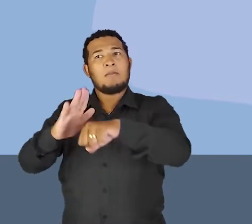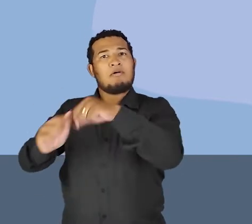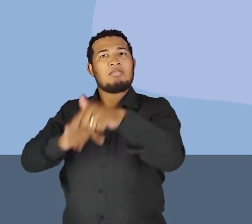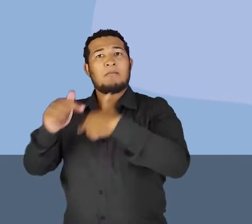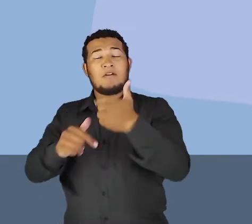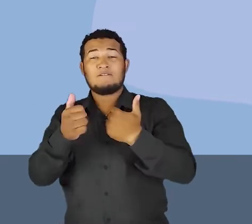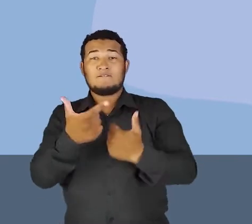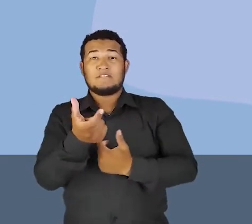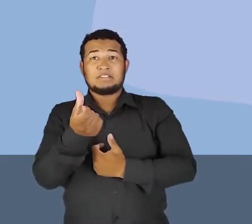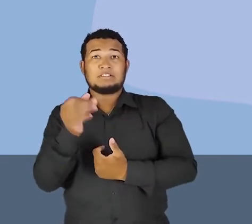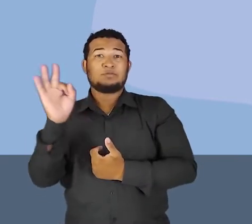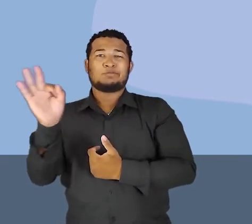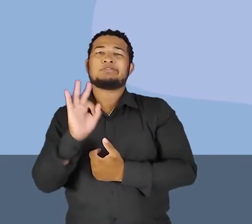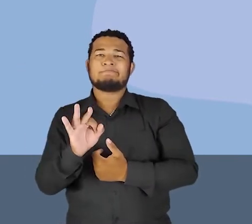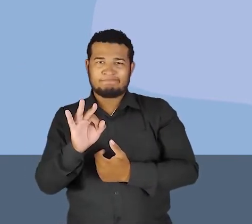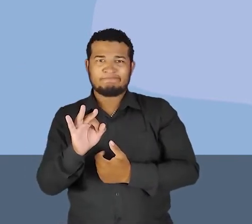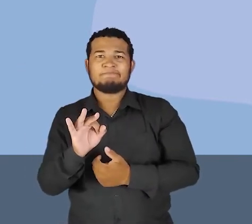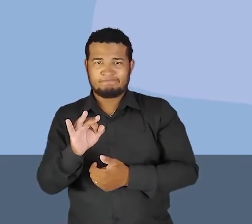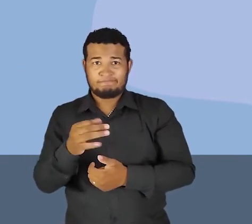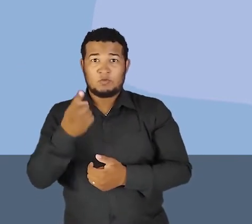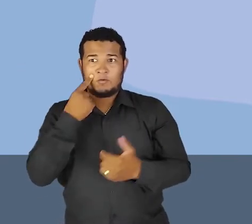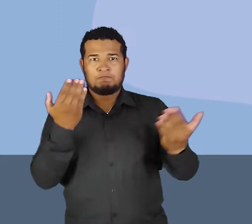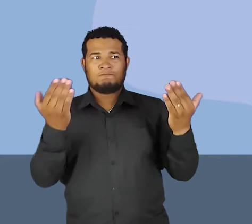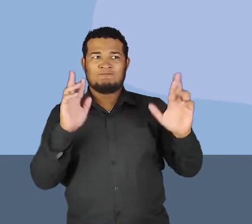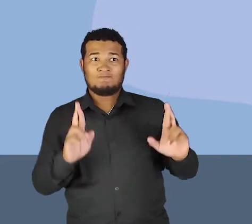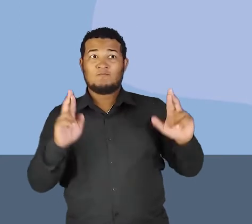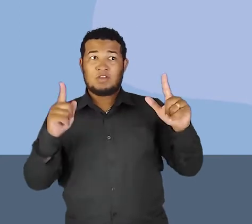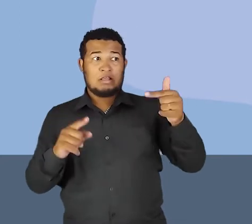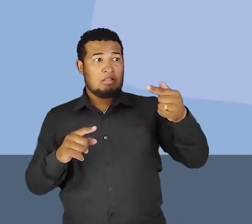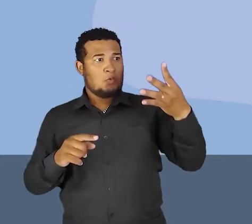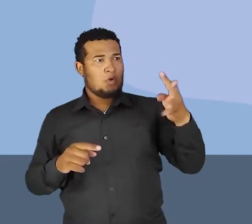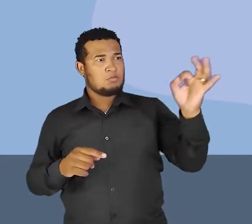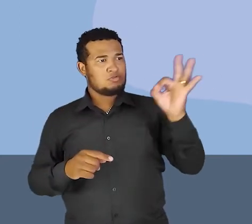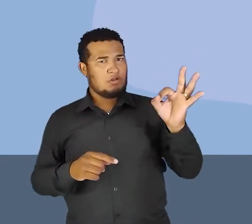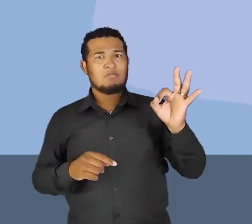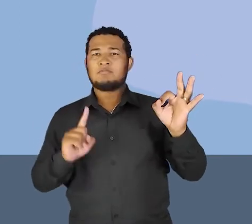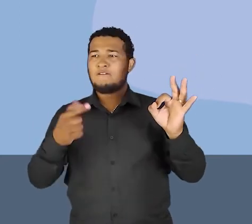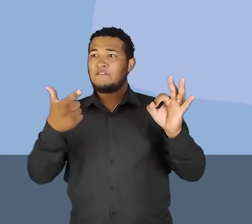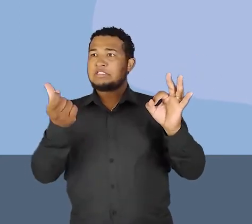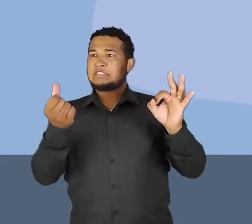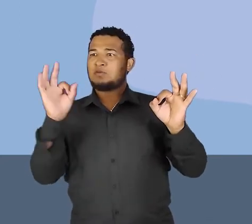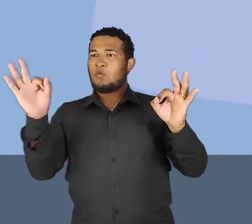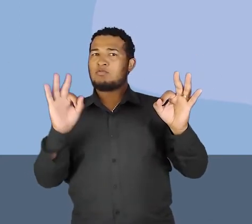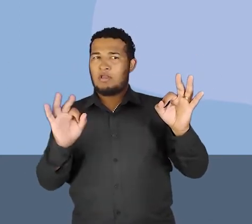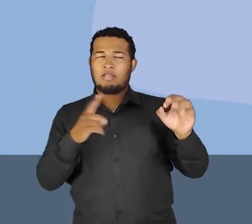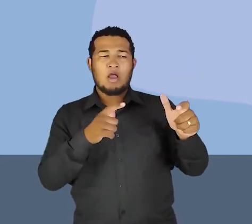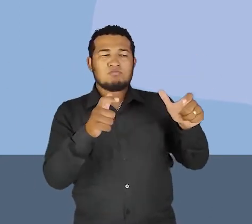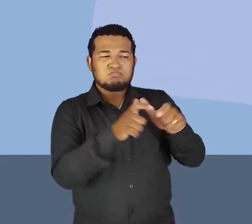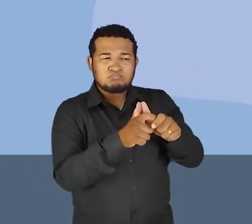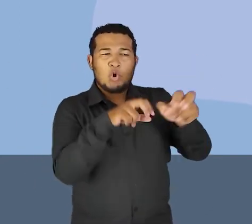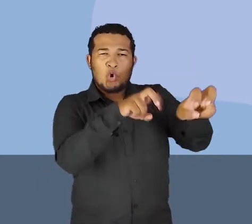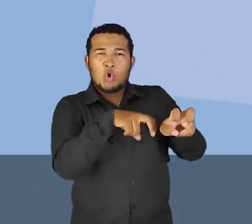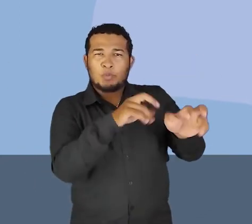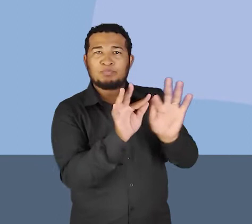26% apenas da mão de obra. Então, olha a diferença, 74% de trabalhadores na agricultura